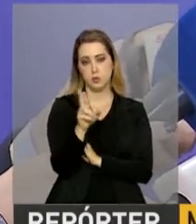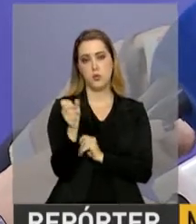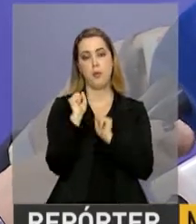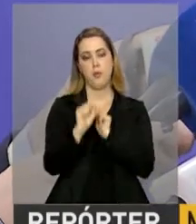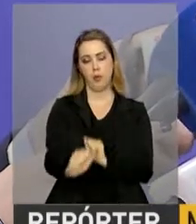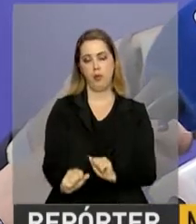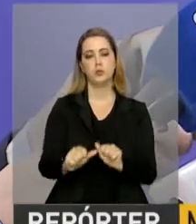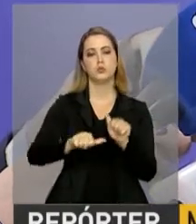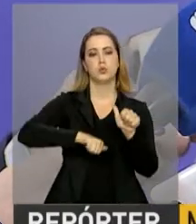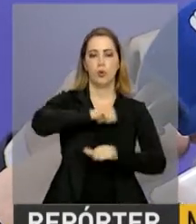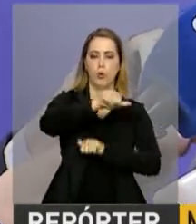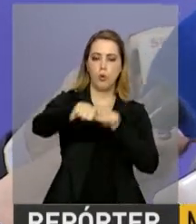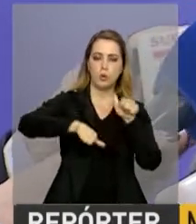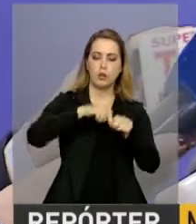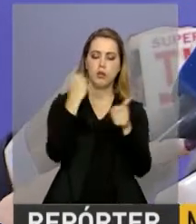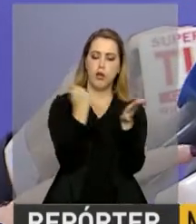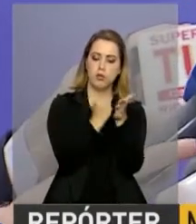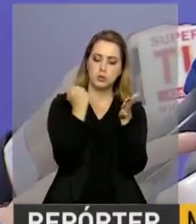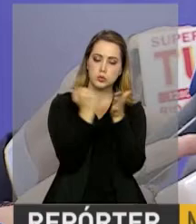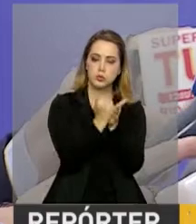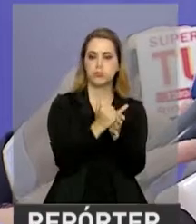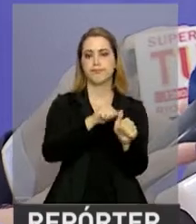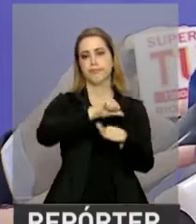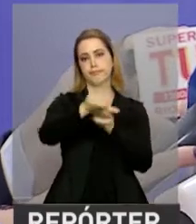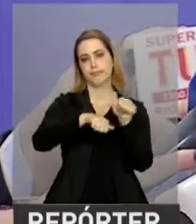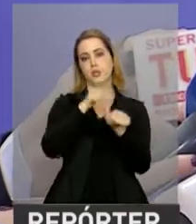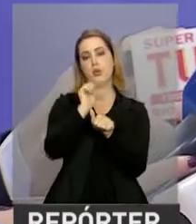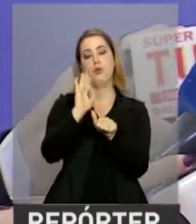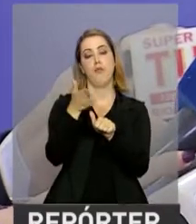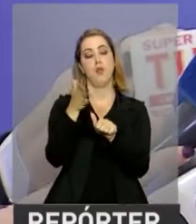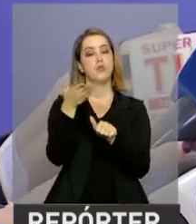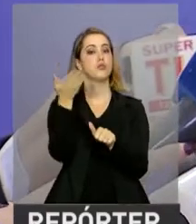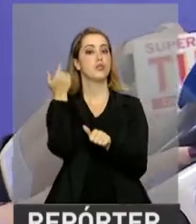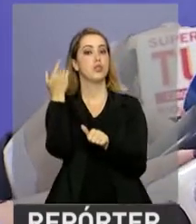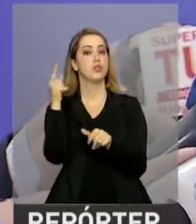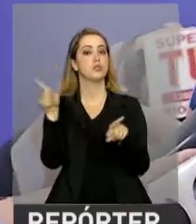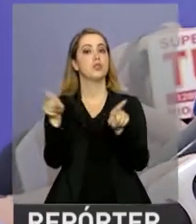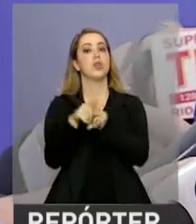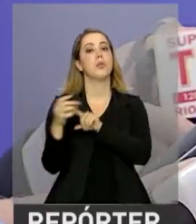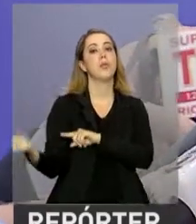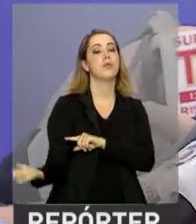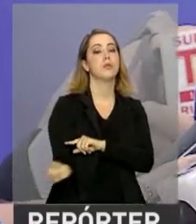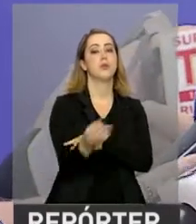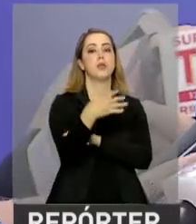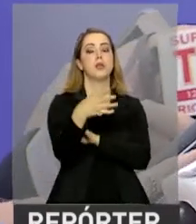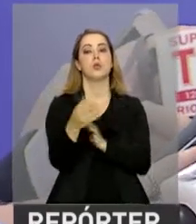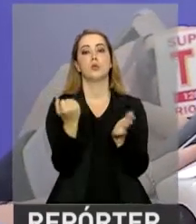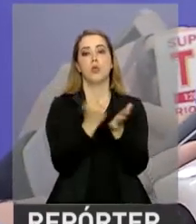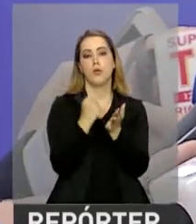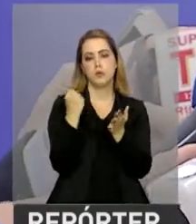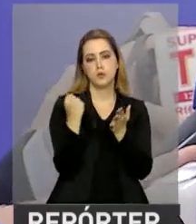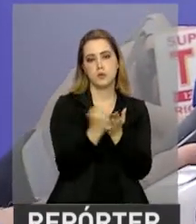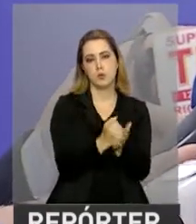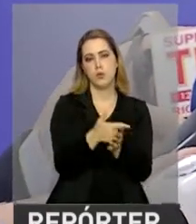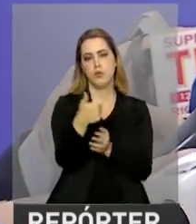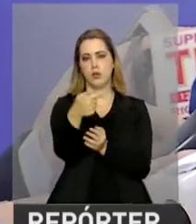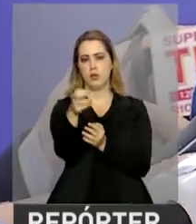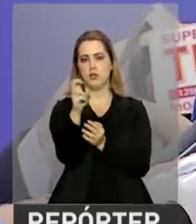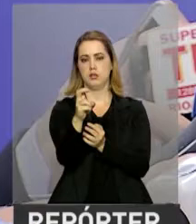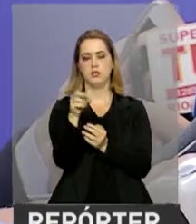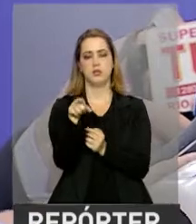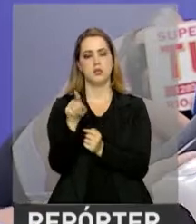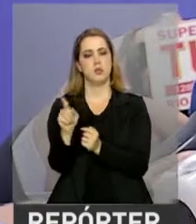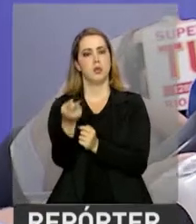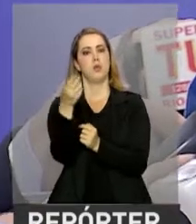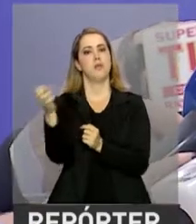de um milhão e meio de contratos antigos e 75 mil novos contratos e financiamentos para